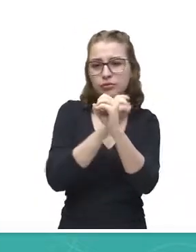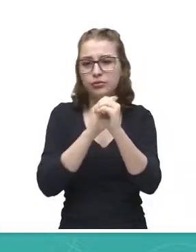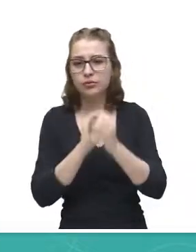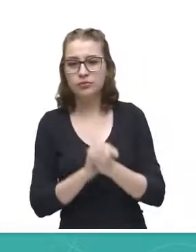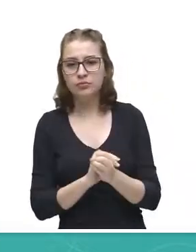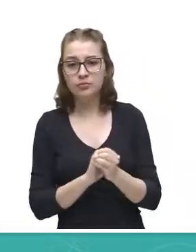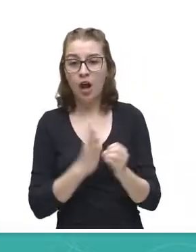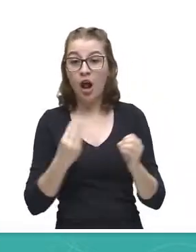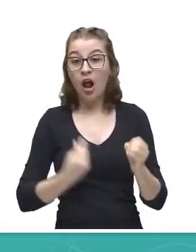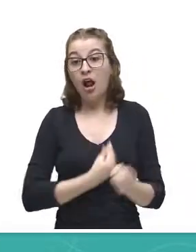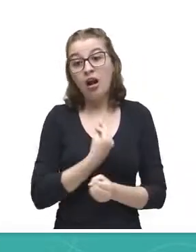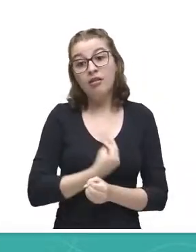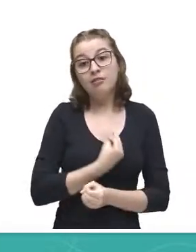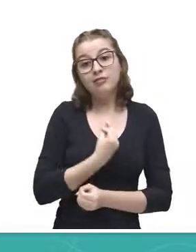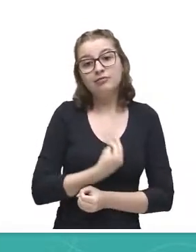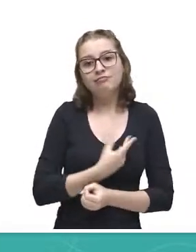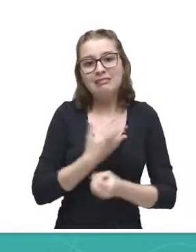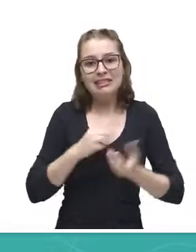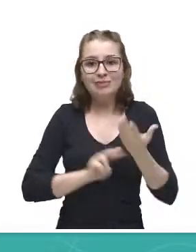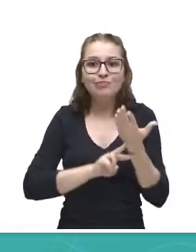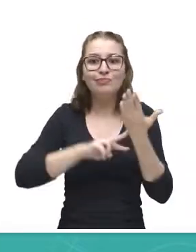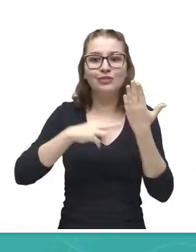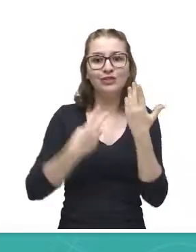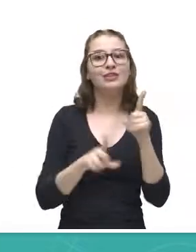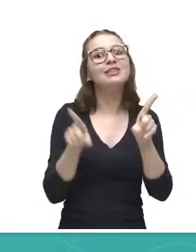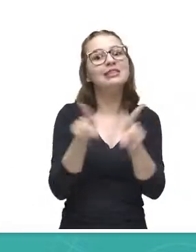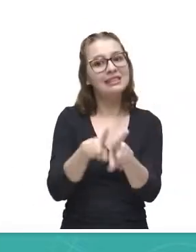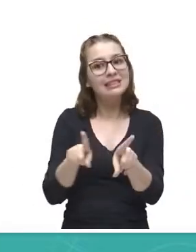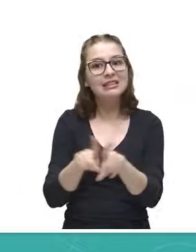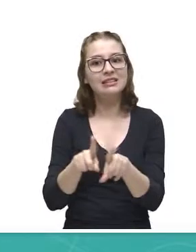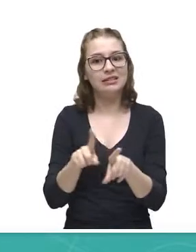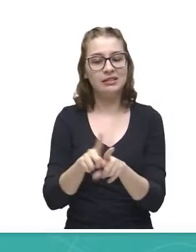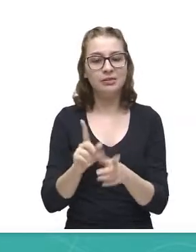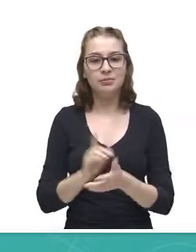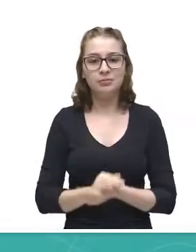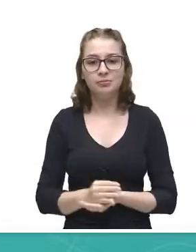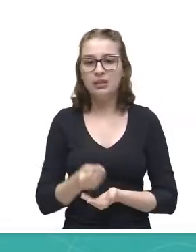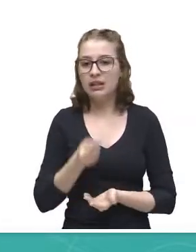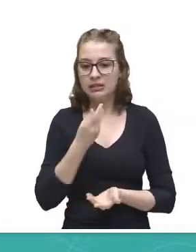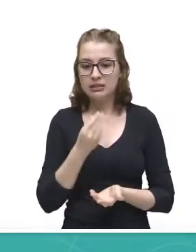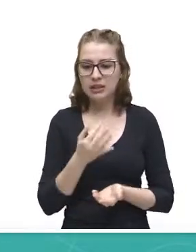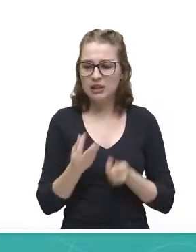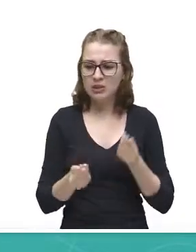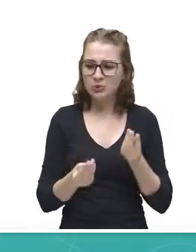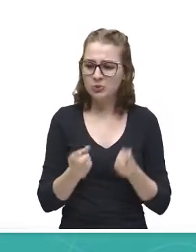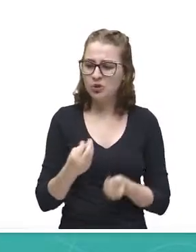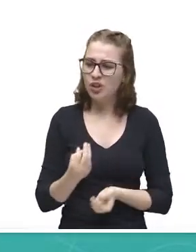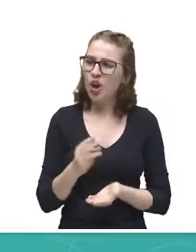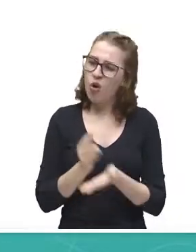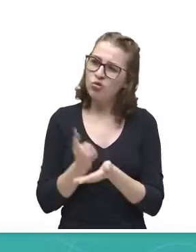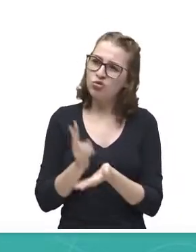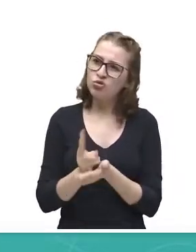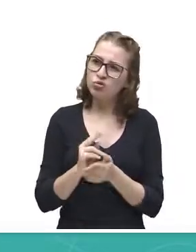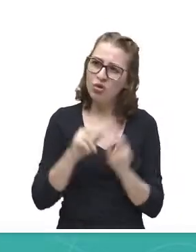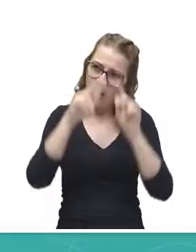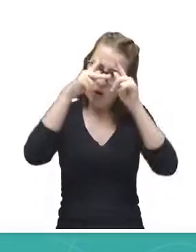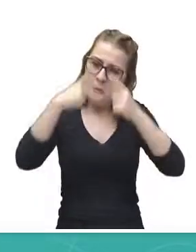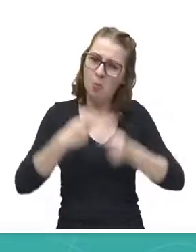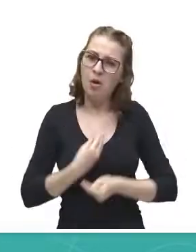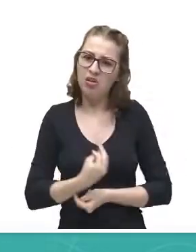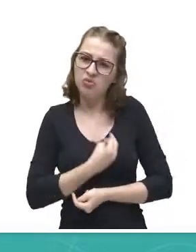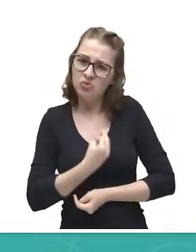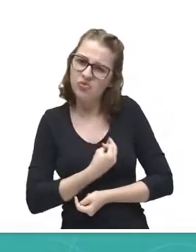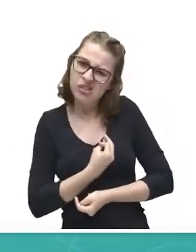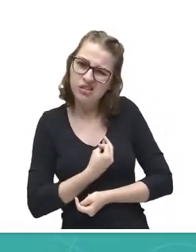vida dos animais poderiam ser afetadas, assim mesmo também não saberíamos se teria vida em relação aos seres humanos, né?